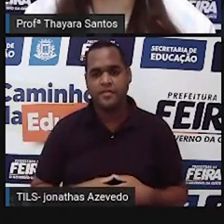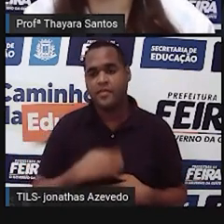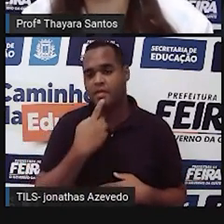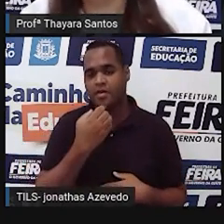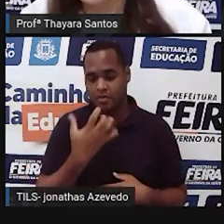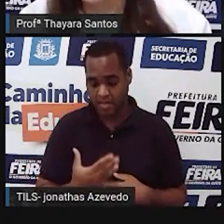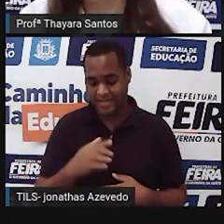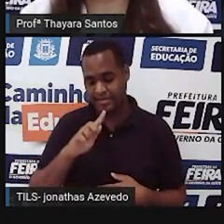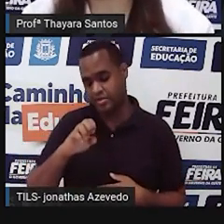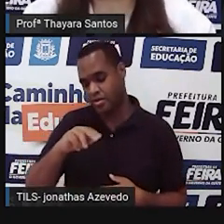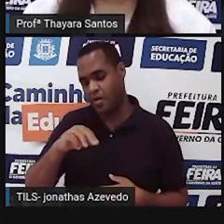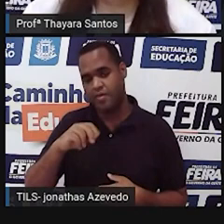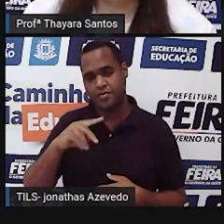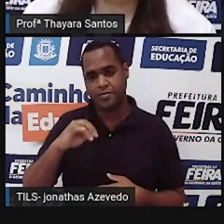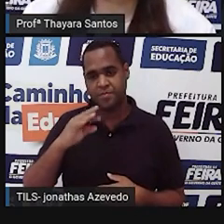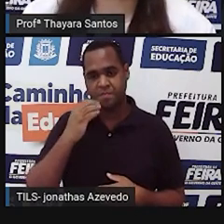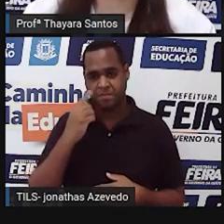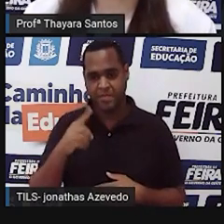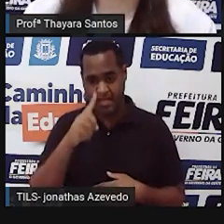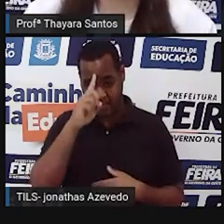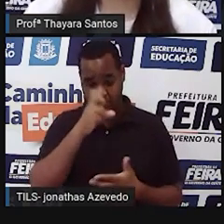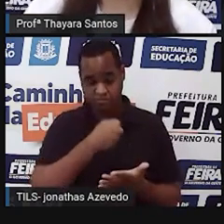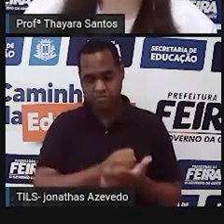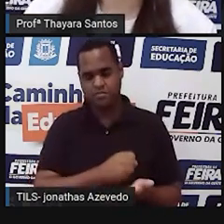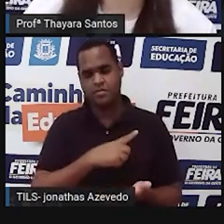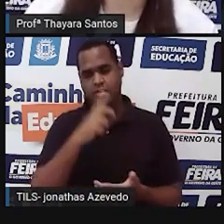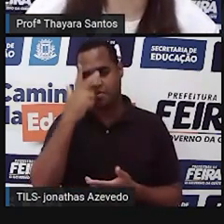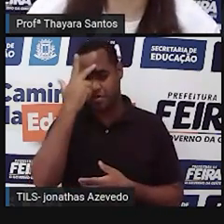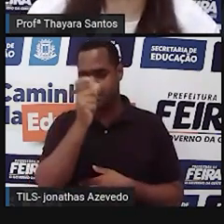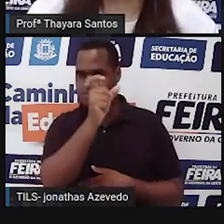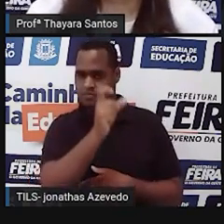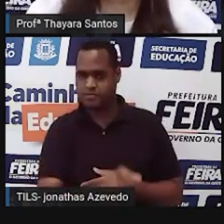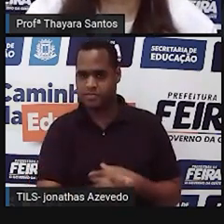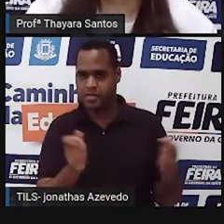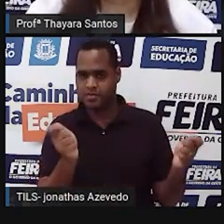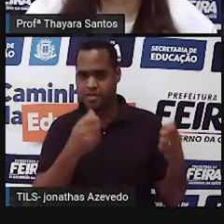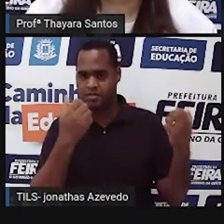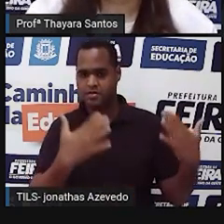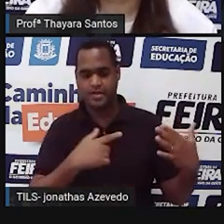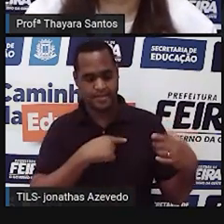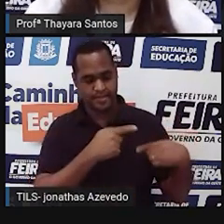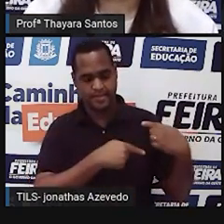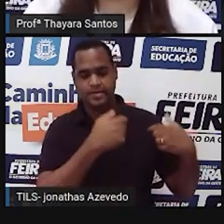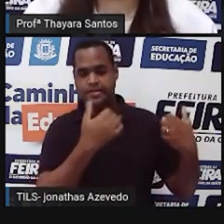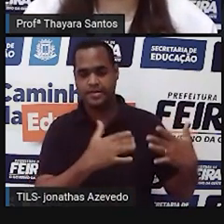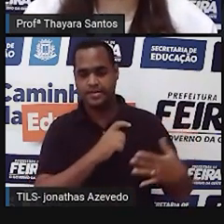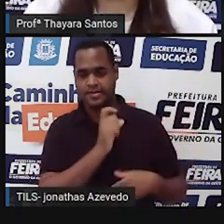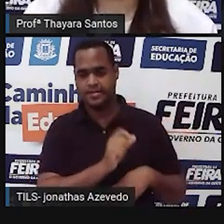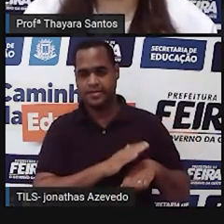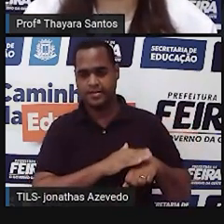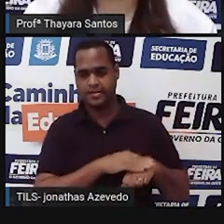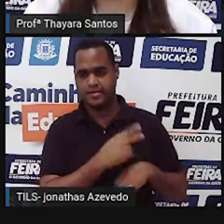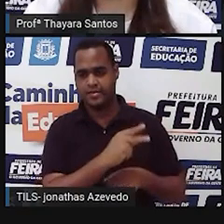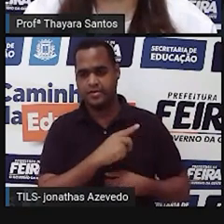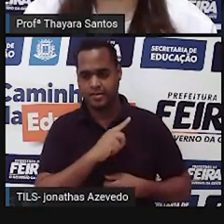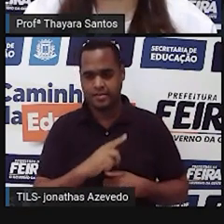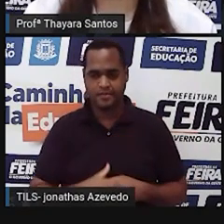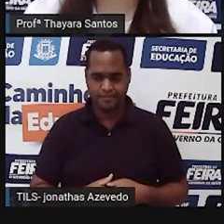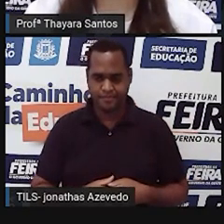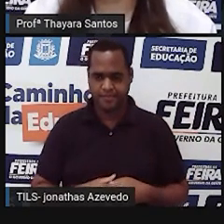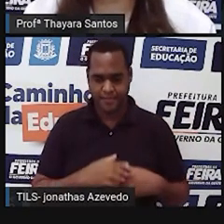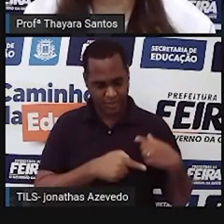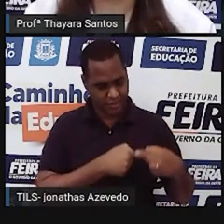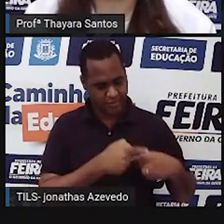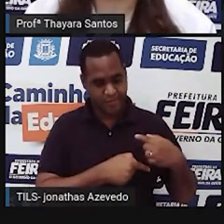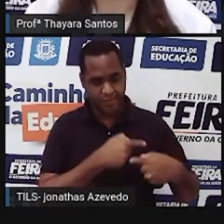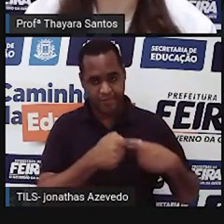um genótipo que determina que aquela pessoa vai nascer com aquela característica. Então, o genótipo está aqui